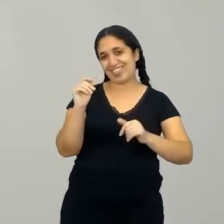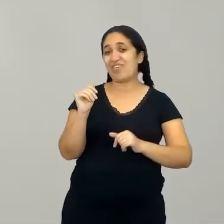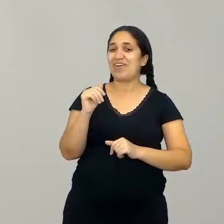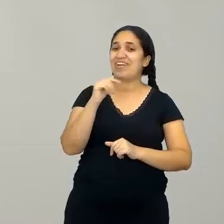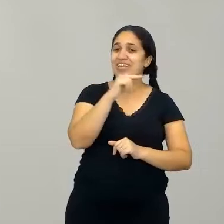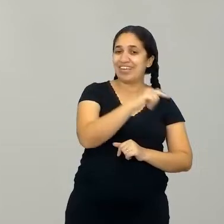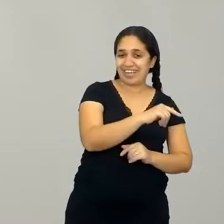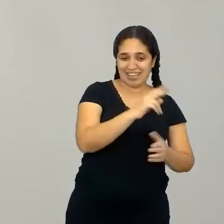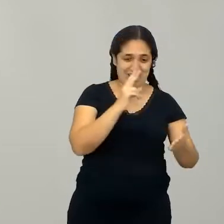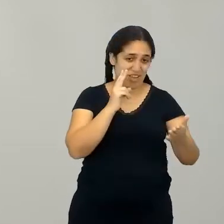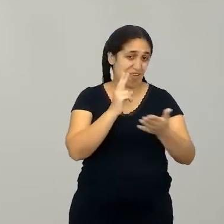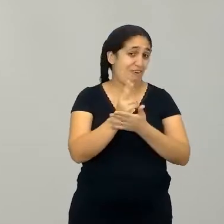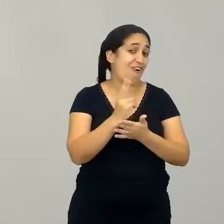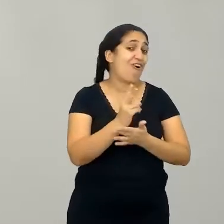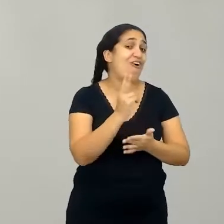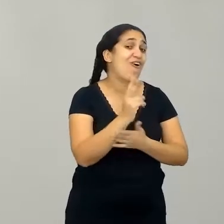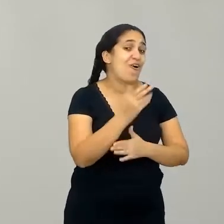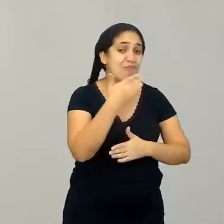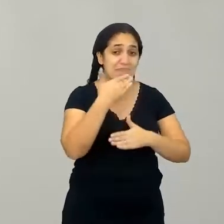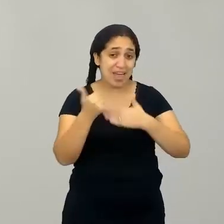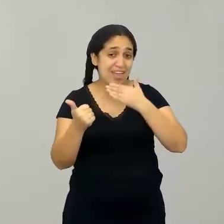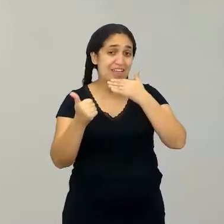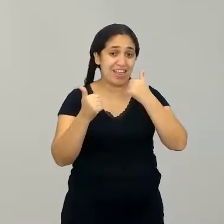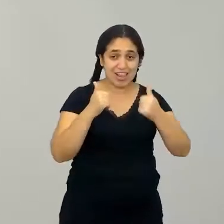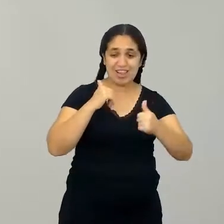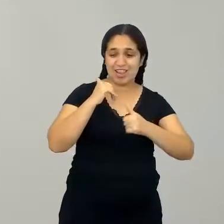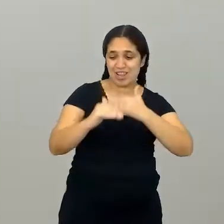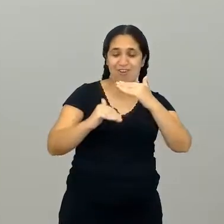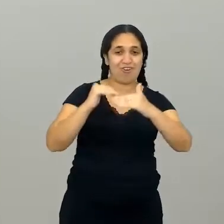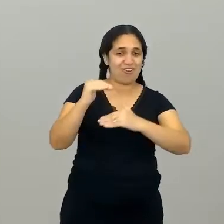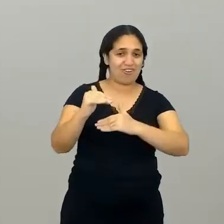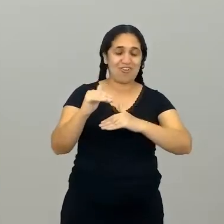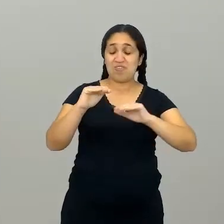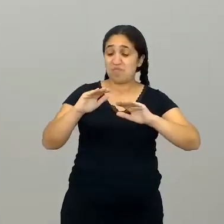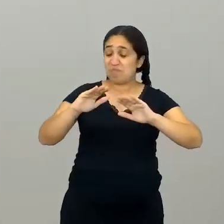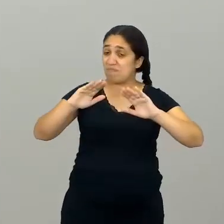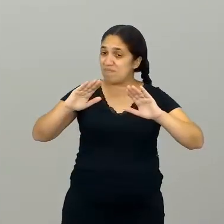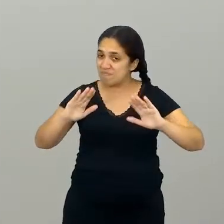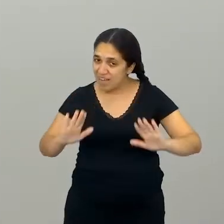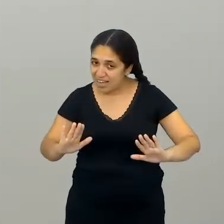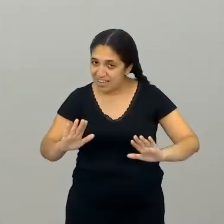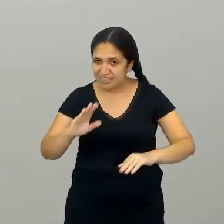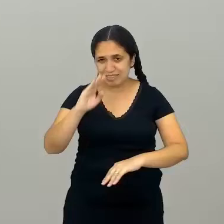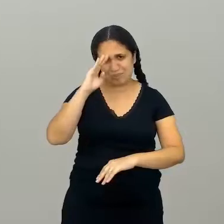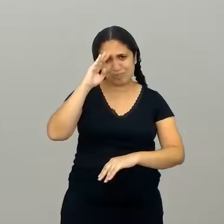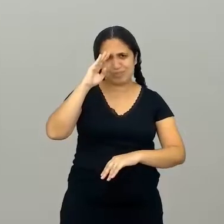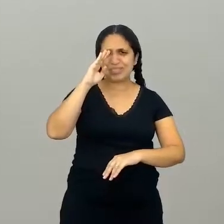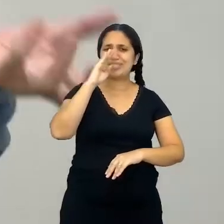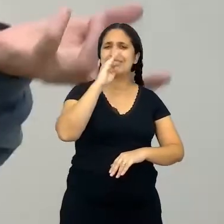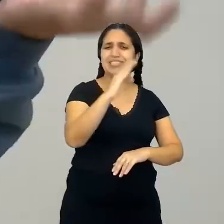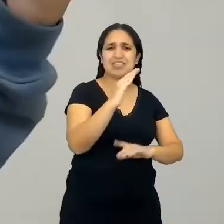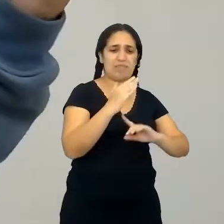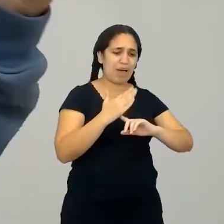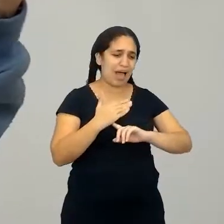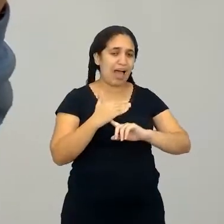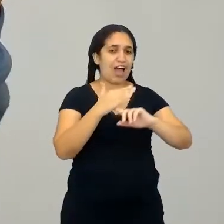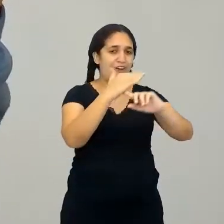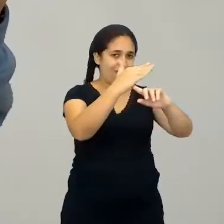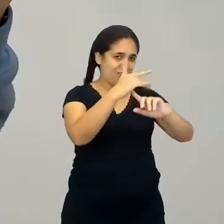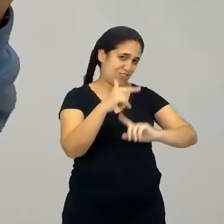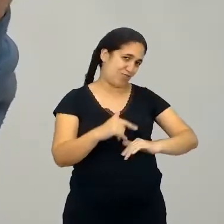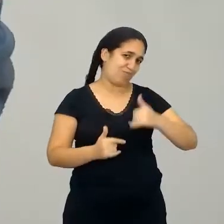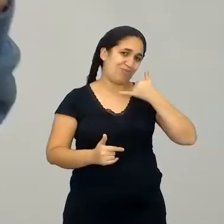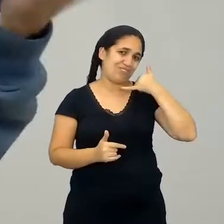ele continue, né? Cada vez melhor, evoluindo junto e tal, mas principalmente numa questão tecnológica como o